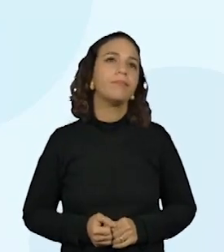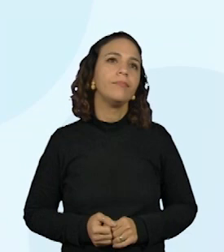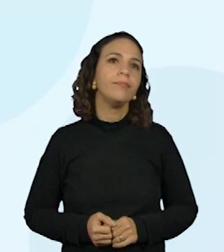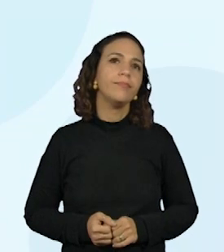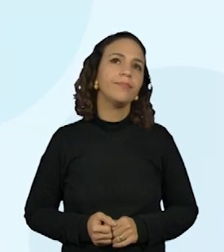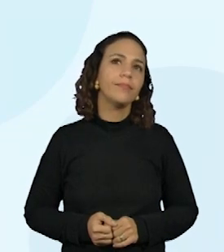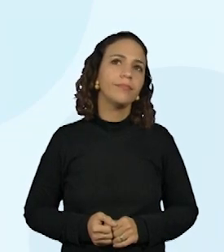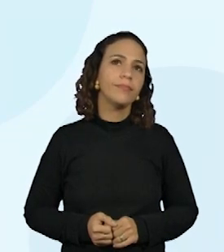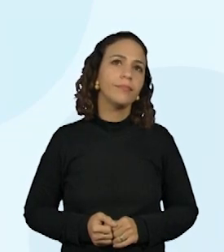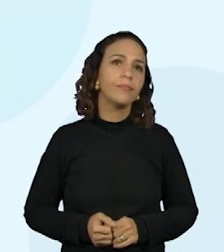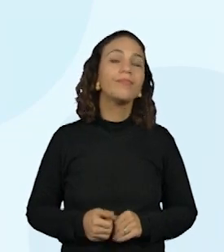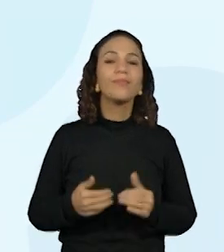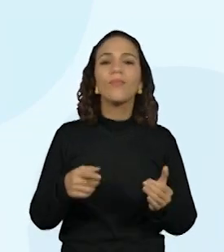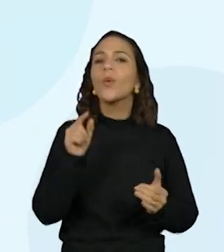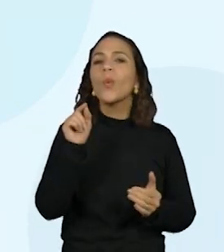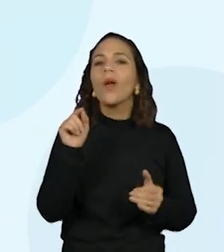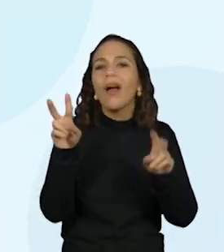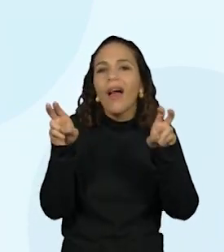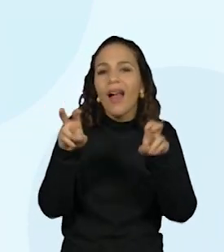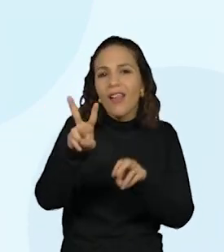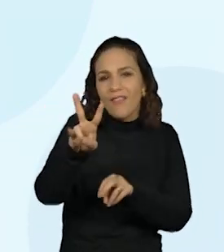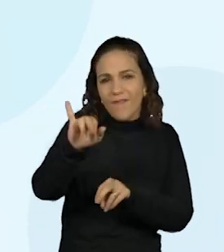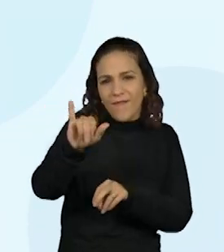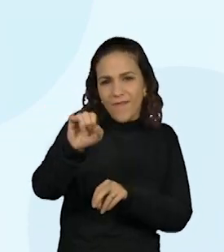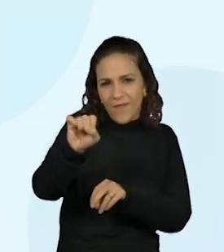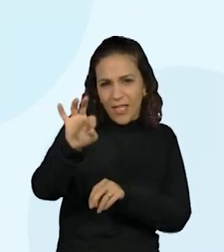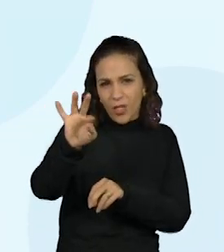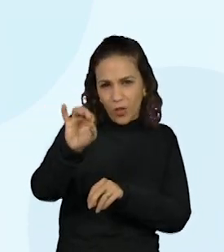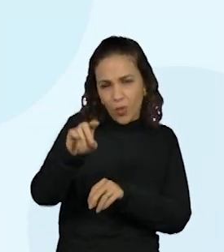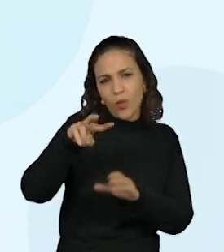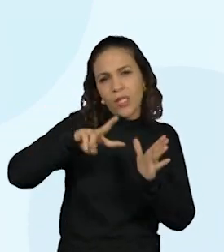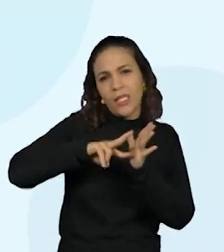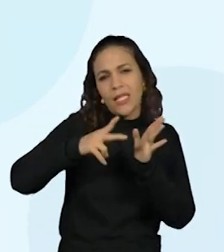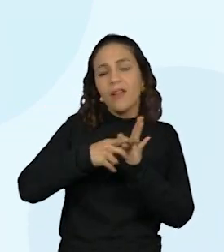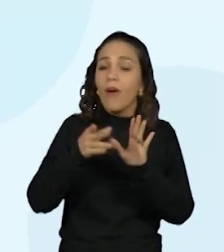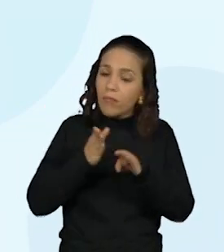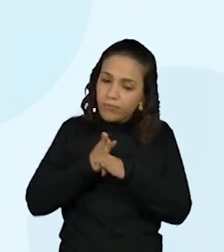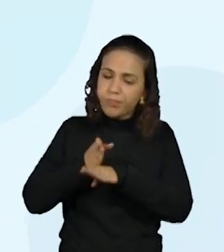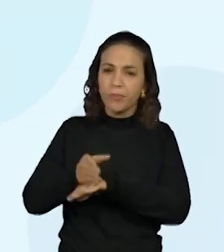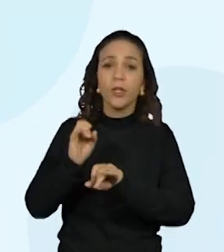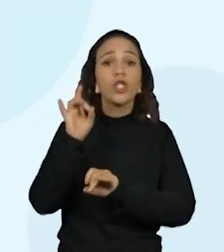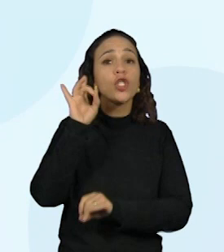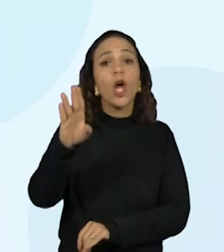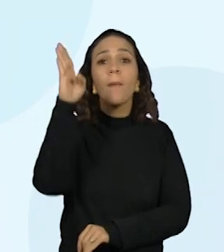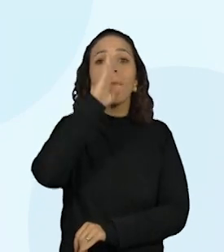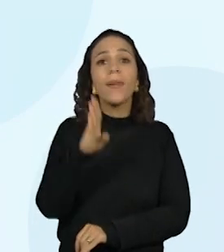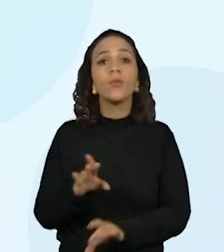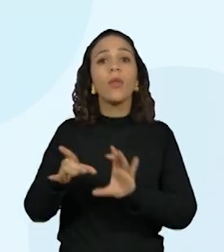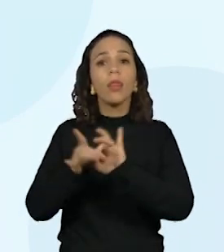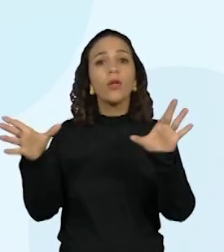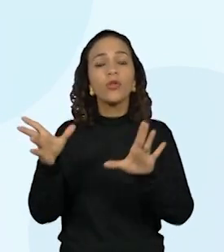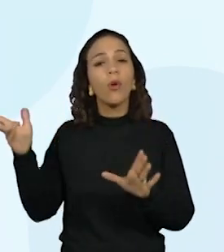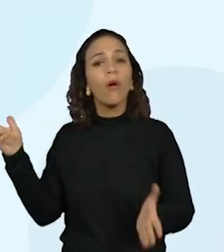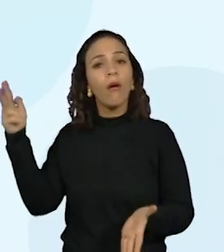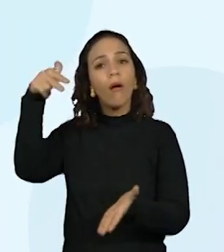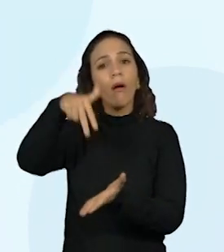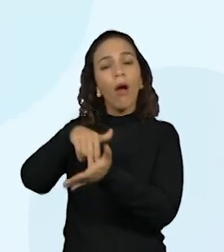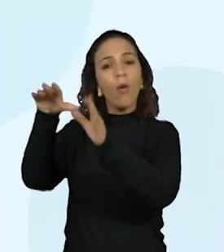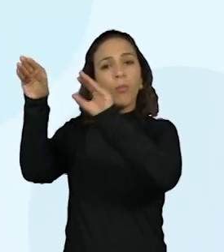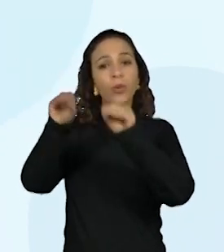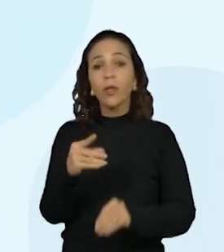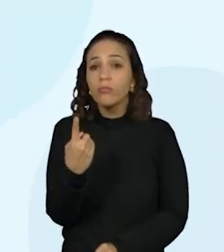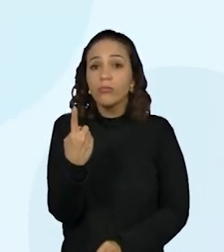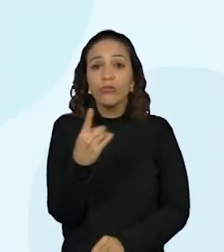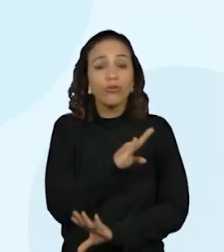permissão para que um estrangeiro entre em um país. Só o Brasil deixou que nós nos